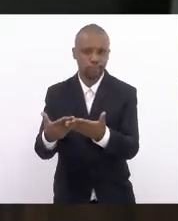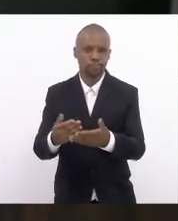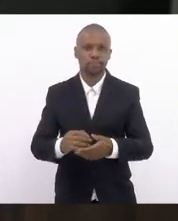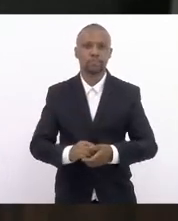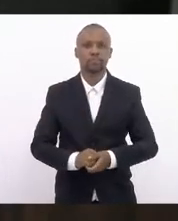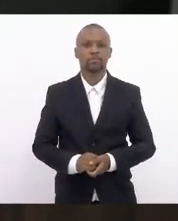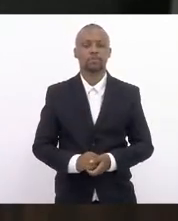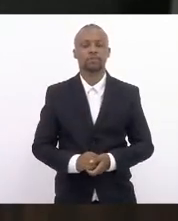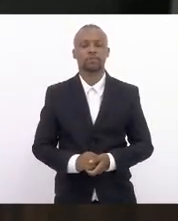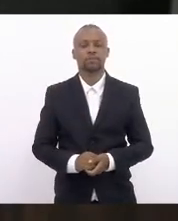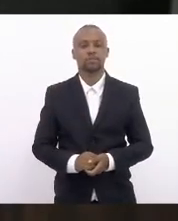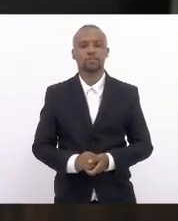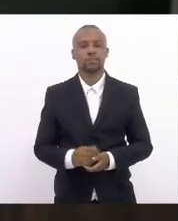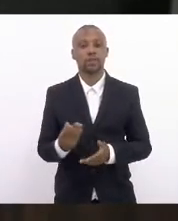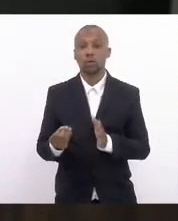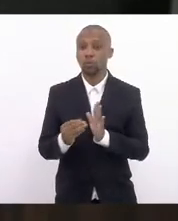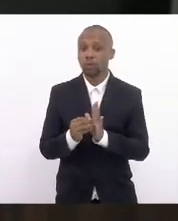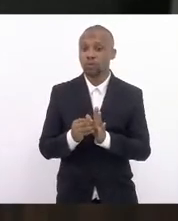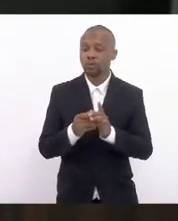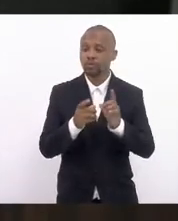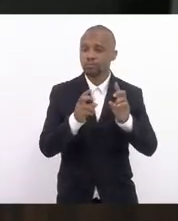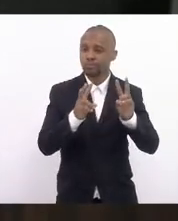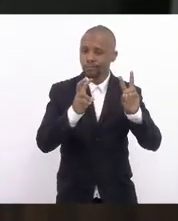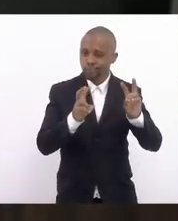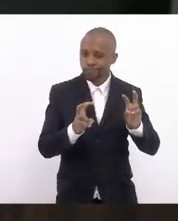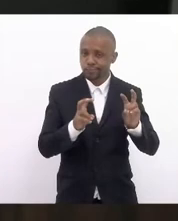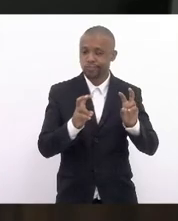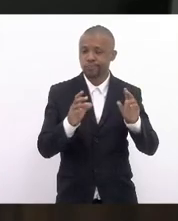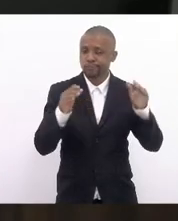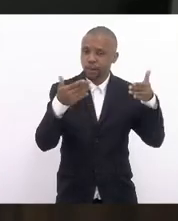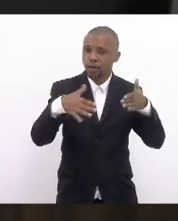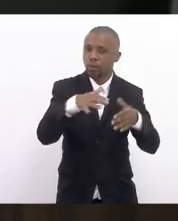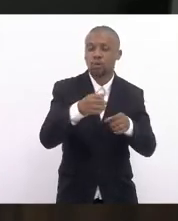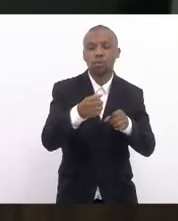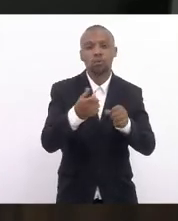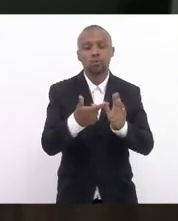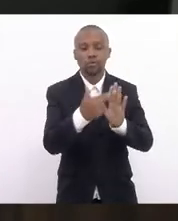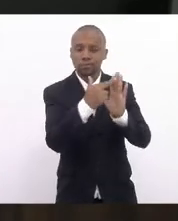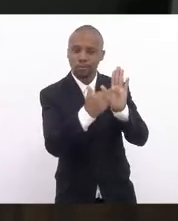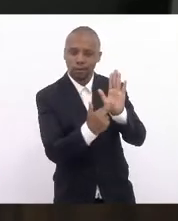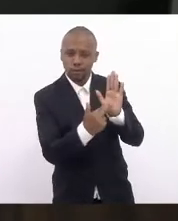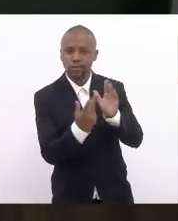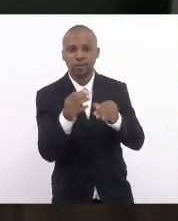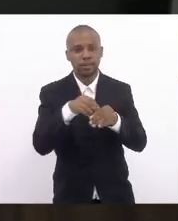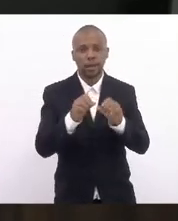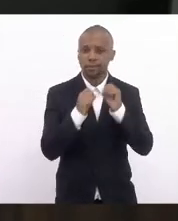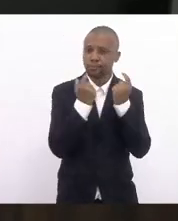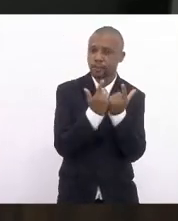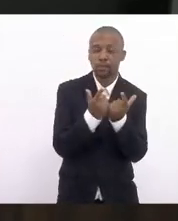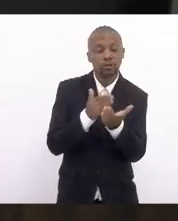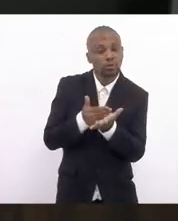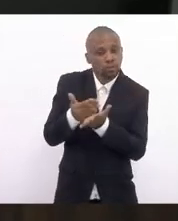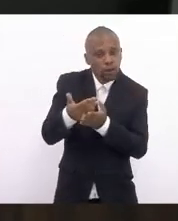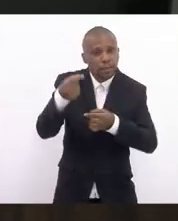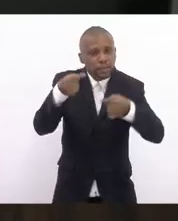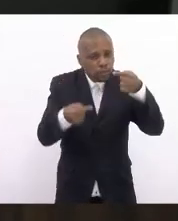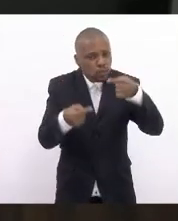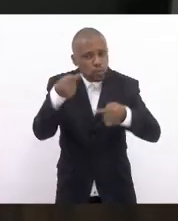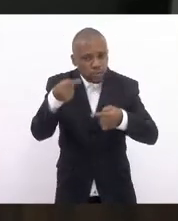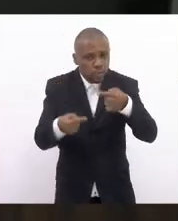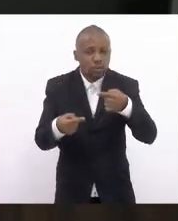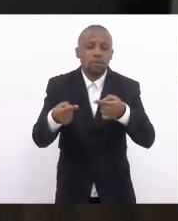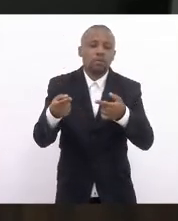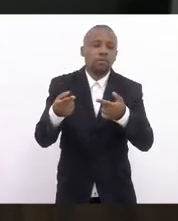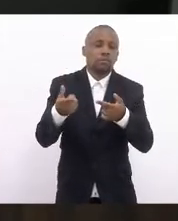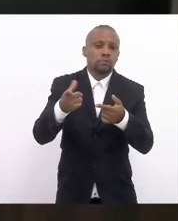novo. Incluído na ordem do dia, de acordo com o parágrafo 3º do artigo 47 do Regimento Interno, em tramitação ordinária, em votação, em segunda discussão, redação do vencido